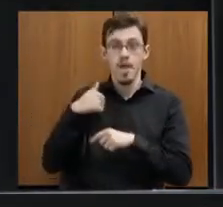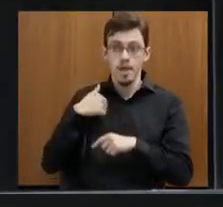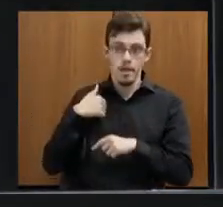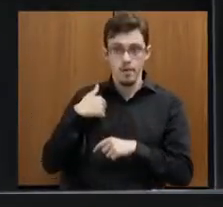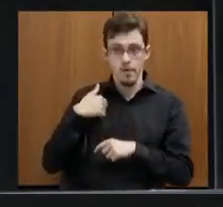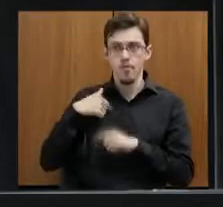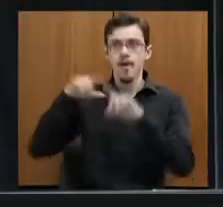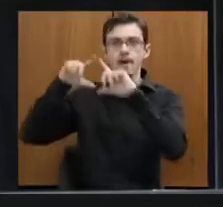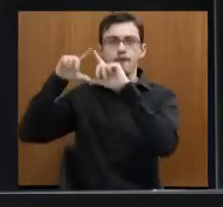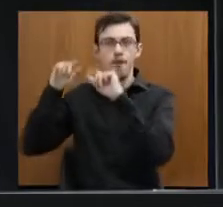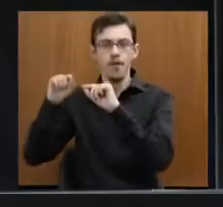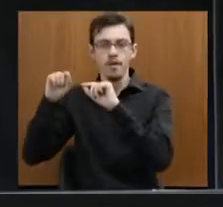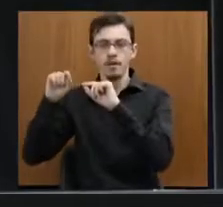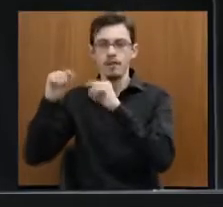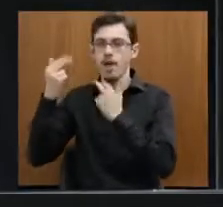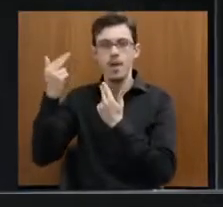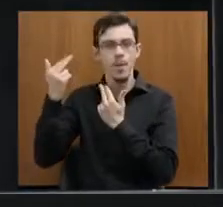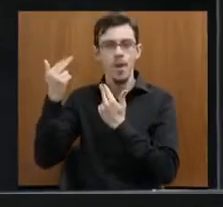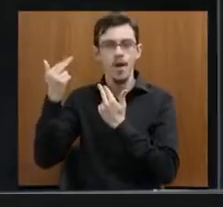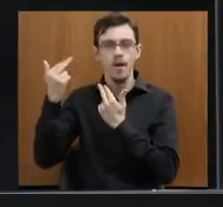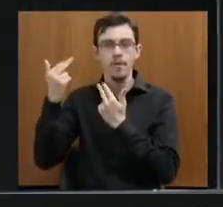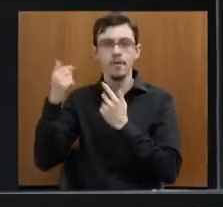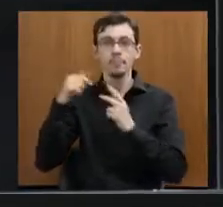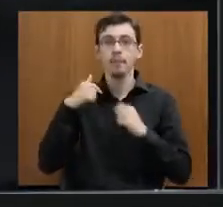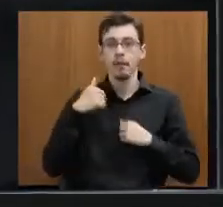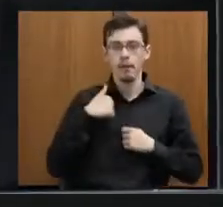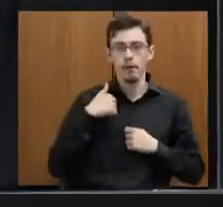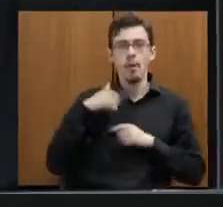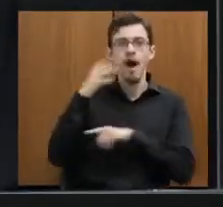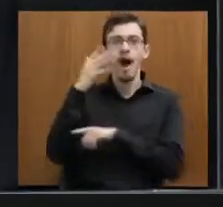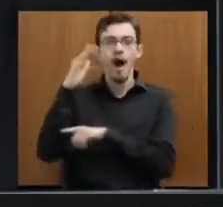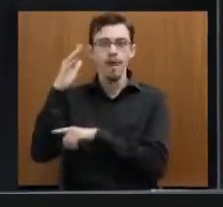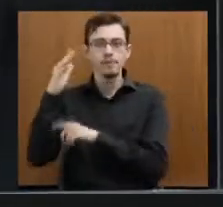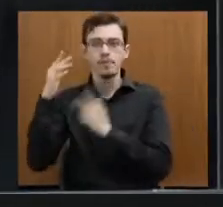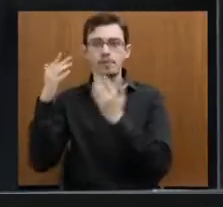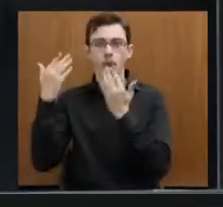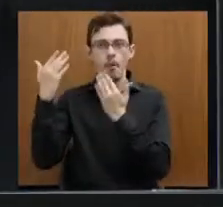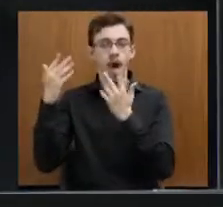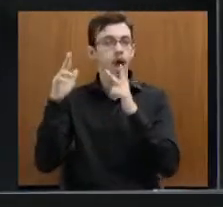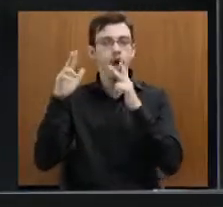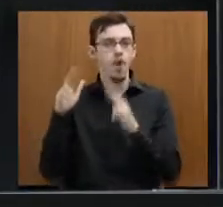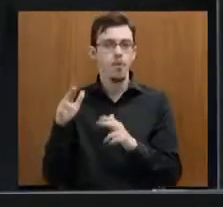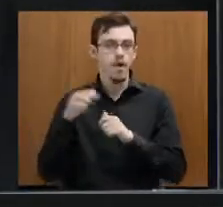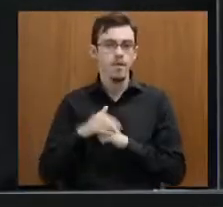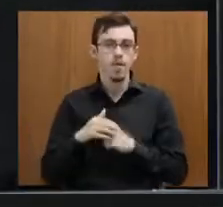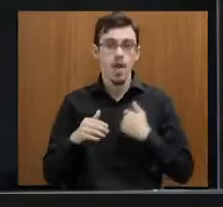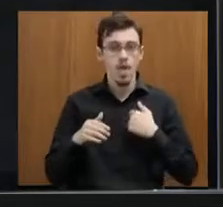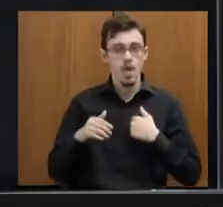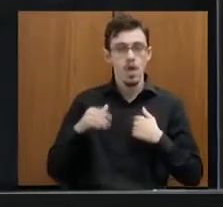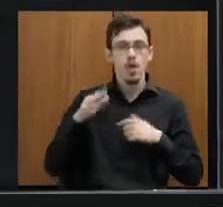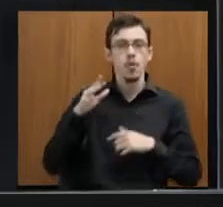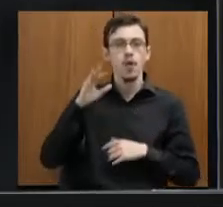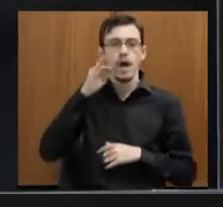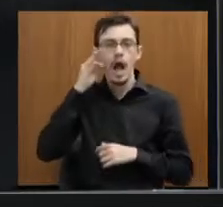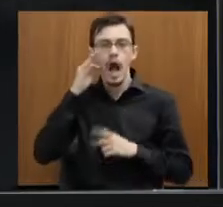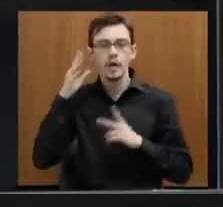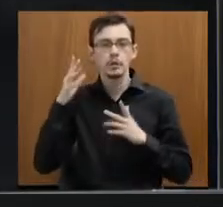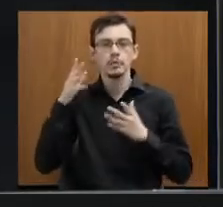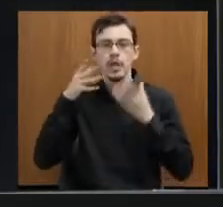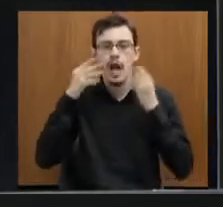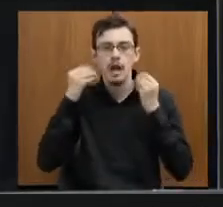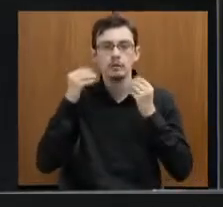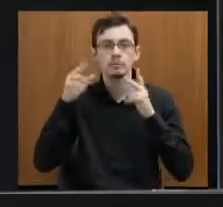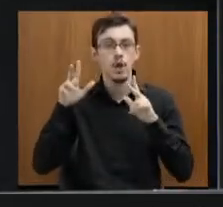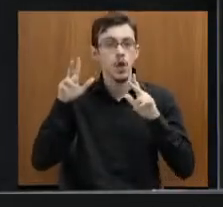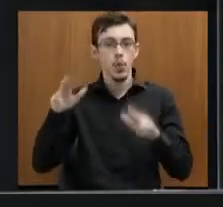não tem diferença né eu e uma ave um gato cachorro a gente sabe que não tem diferença vamos todos sagrados né Nós não